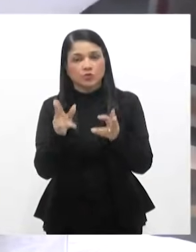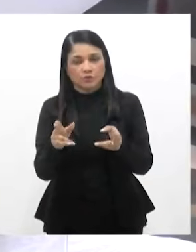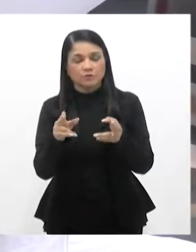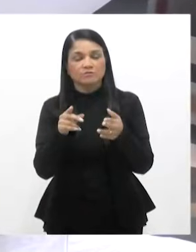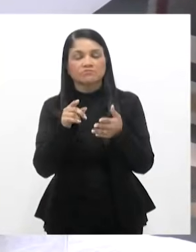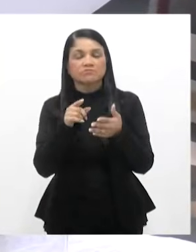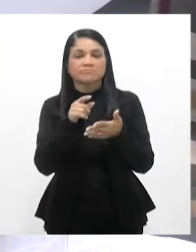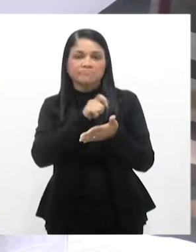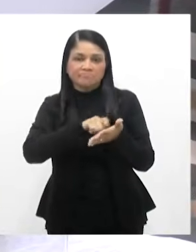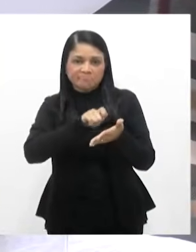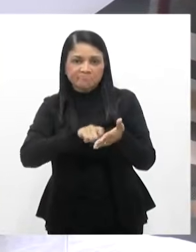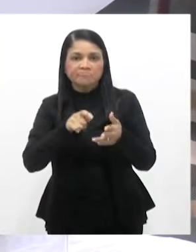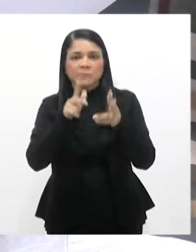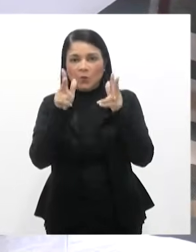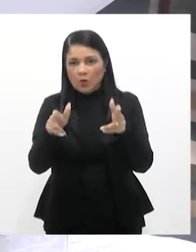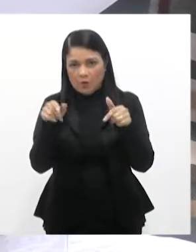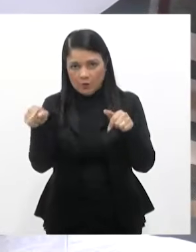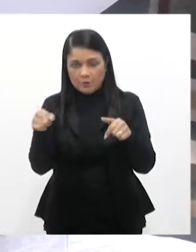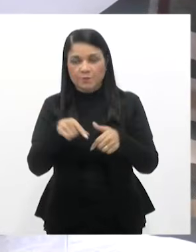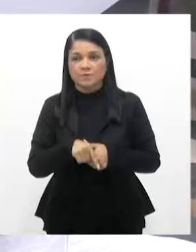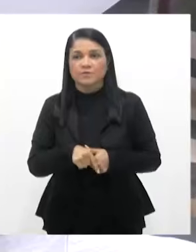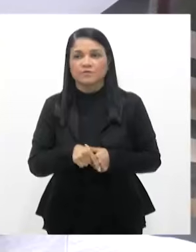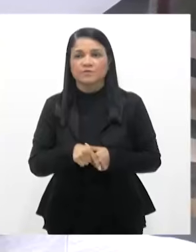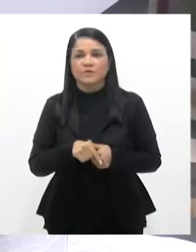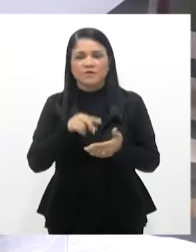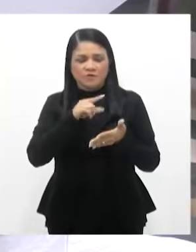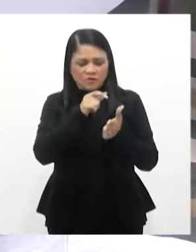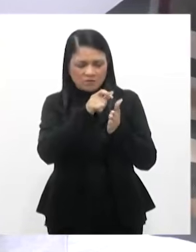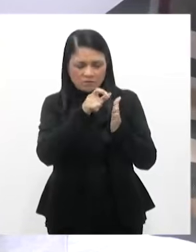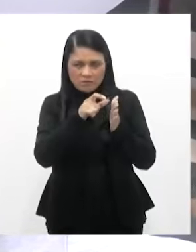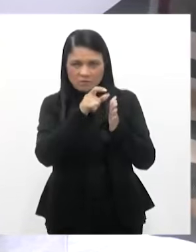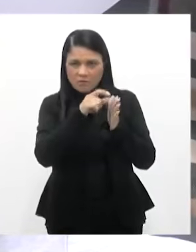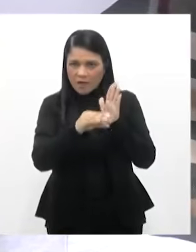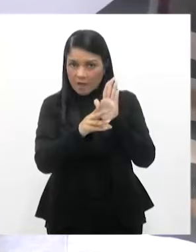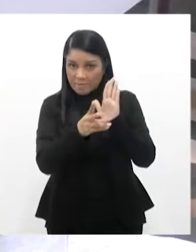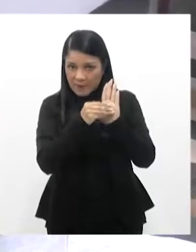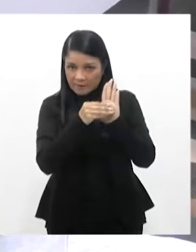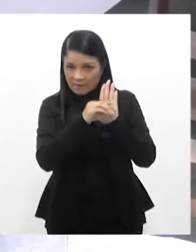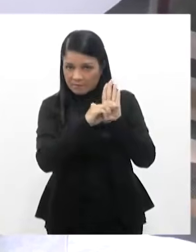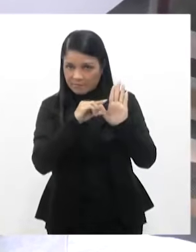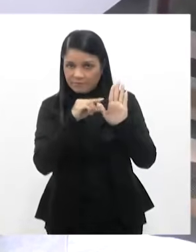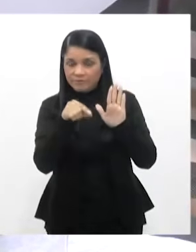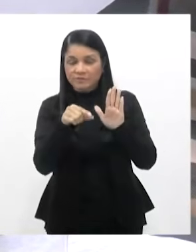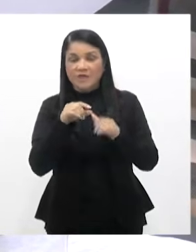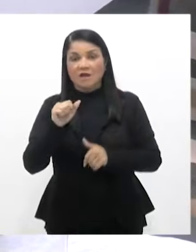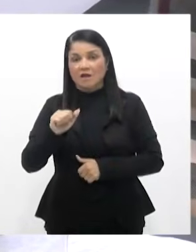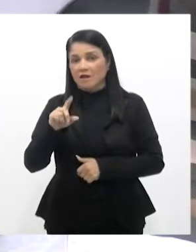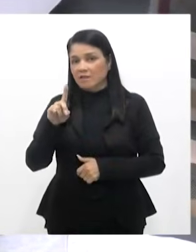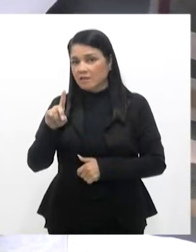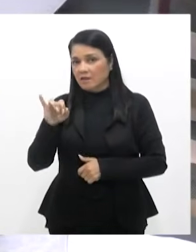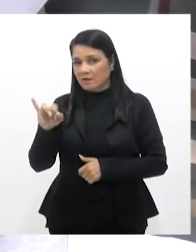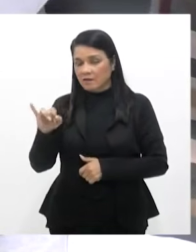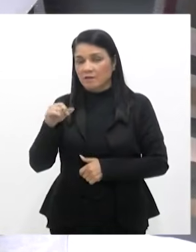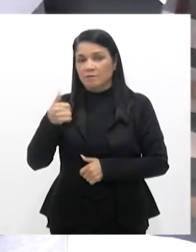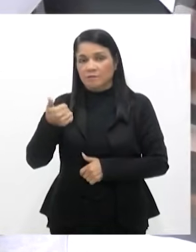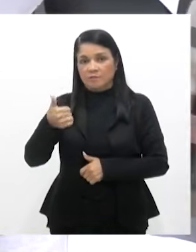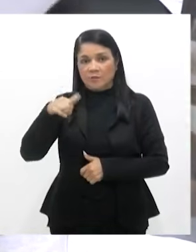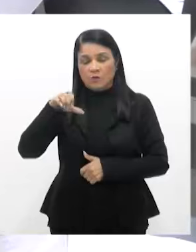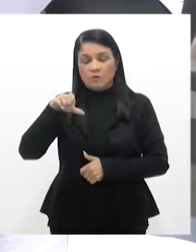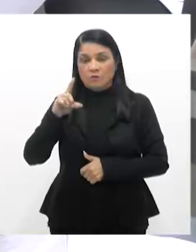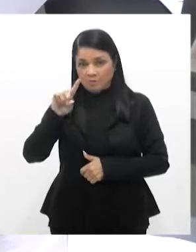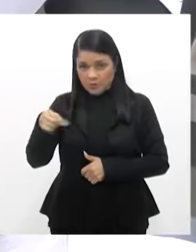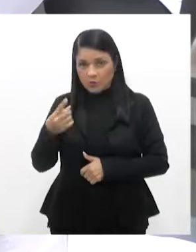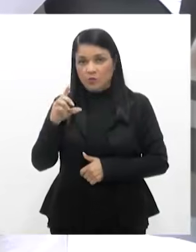aqui um trechinho só da ementa da ADI 1057. As